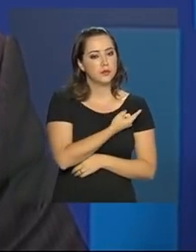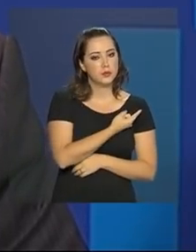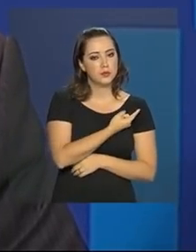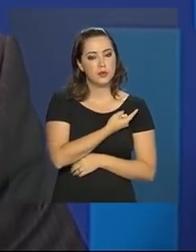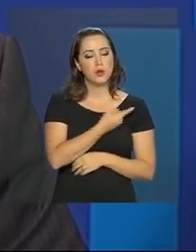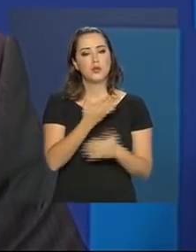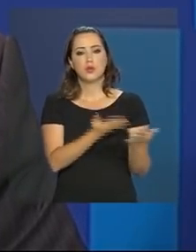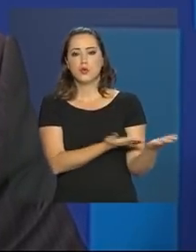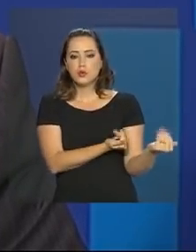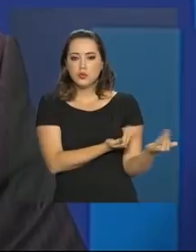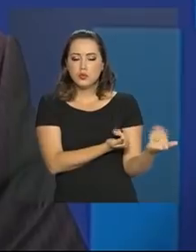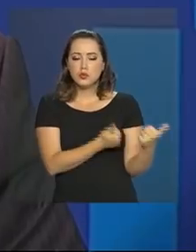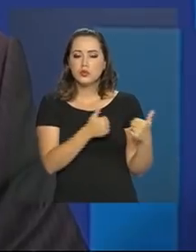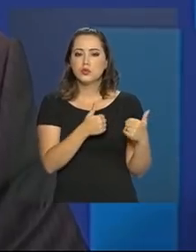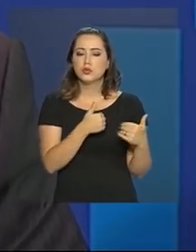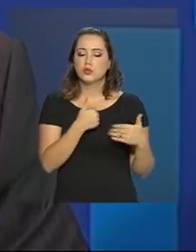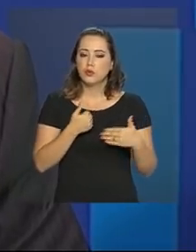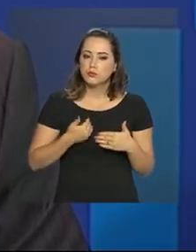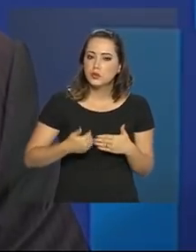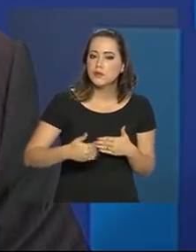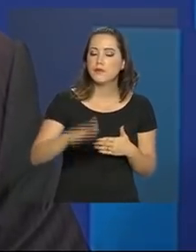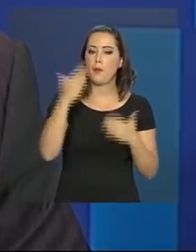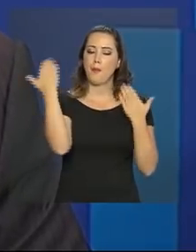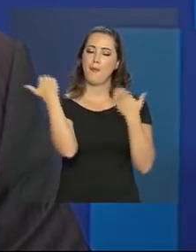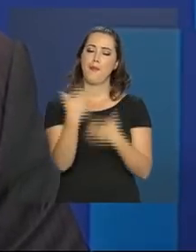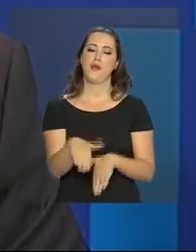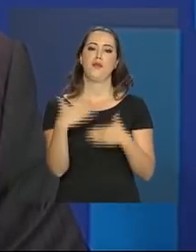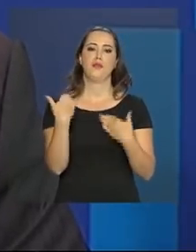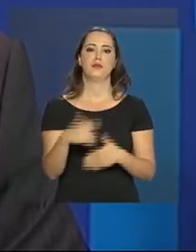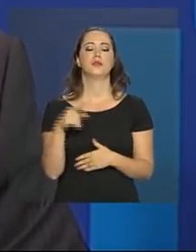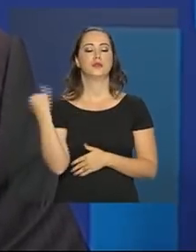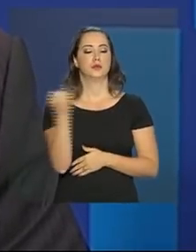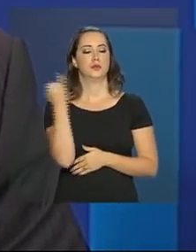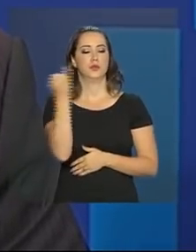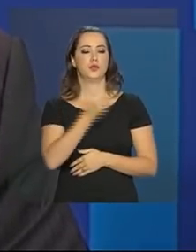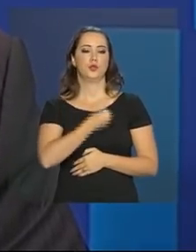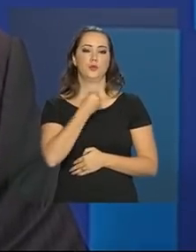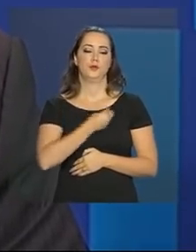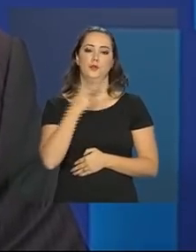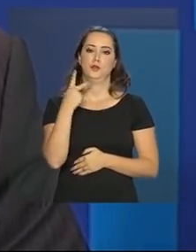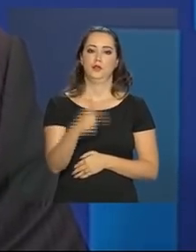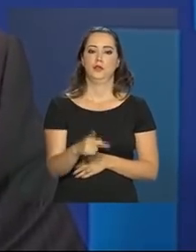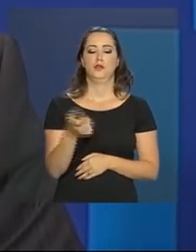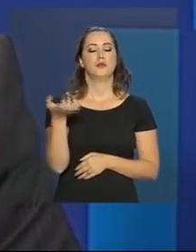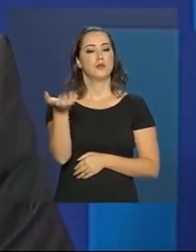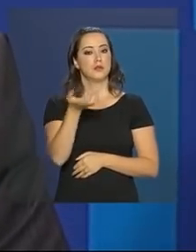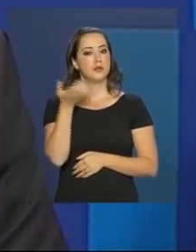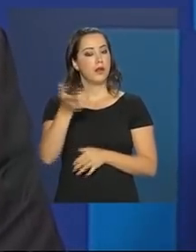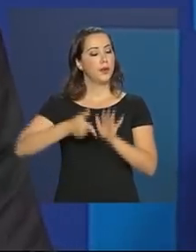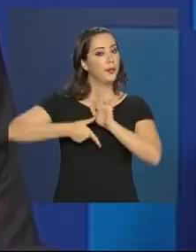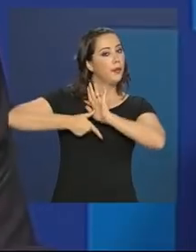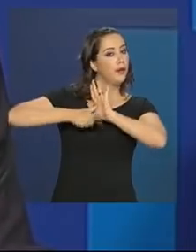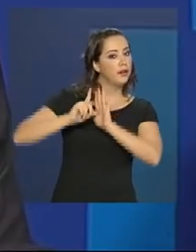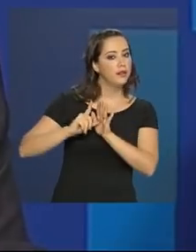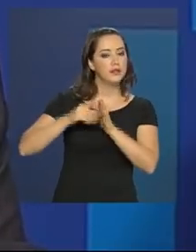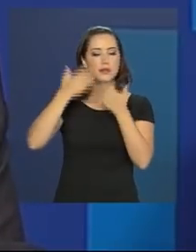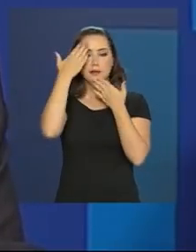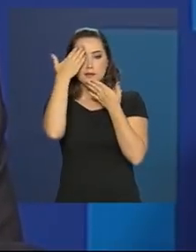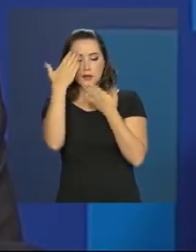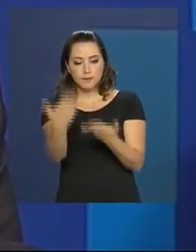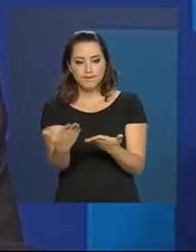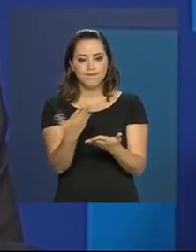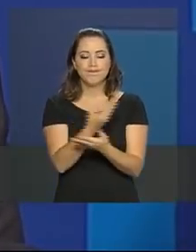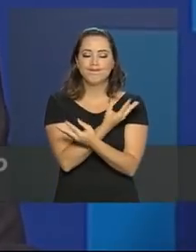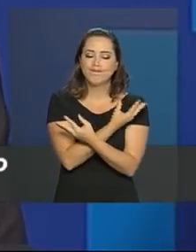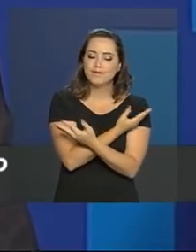jovens que vão fazer essa prova é importante para a vida deles é quero de antemão aqui agradecer muito